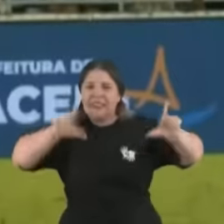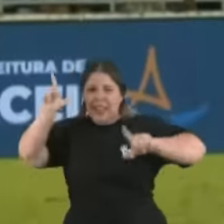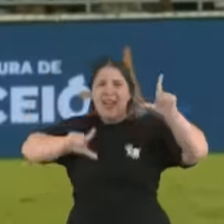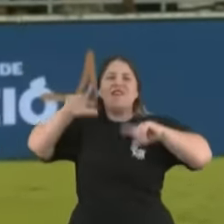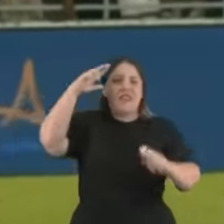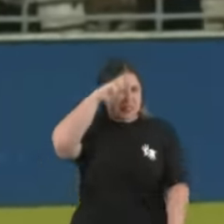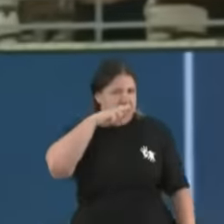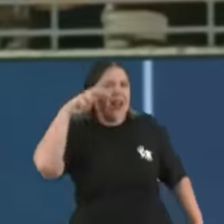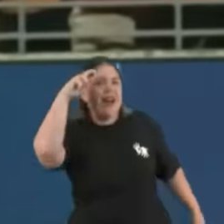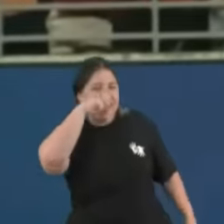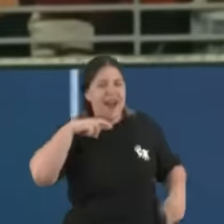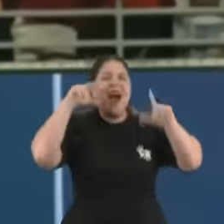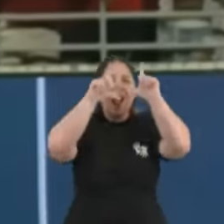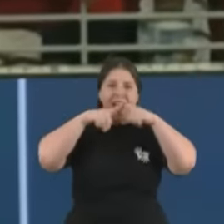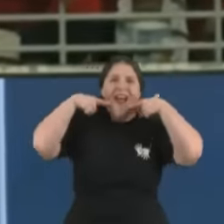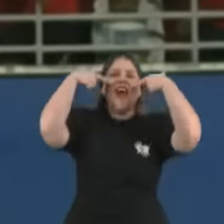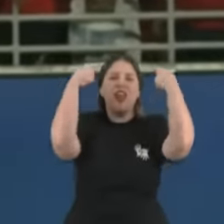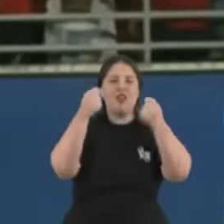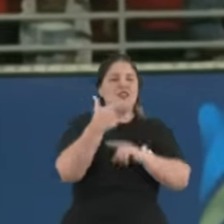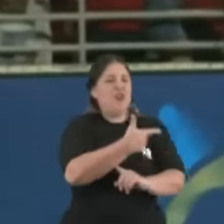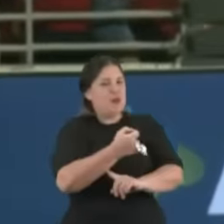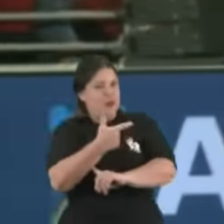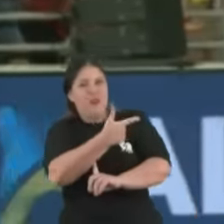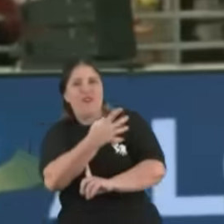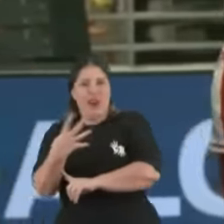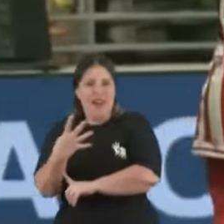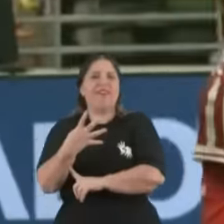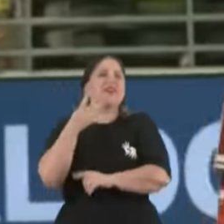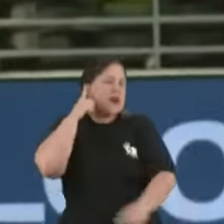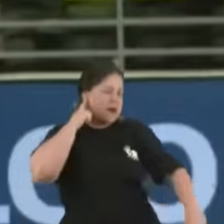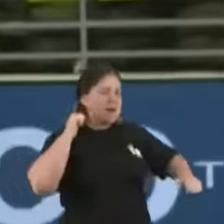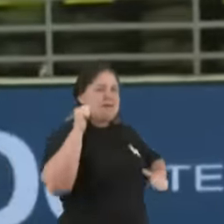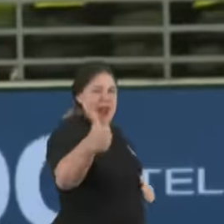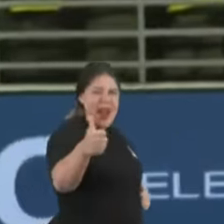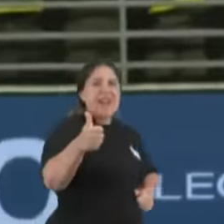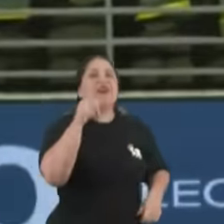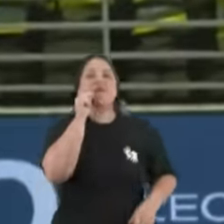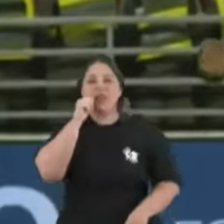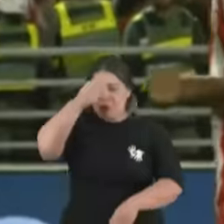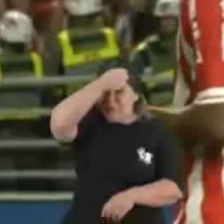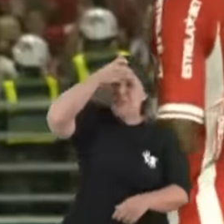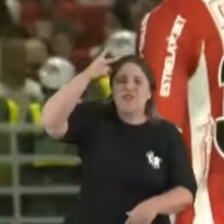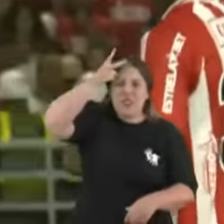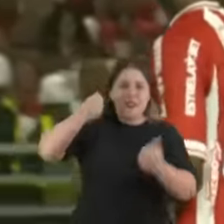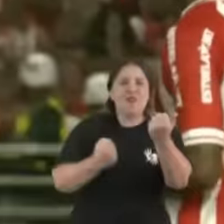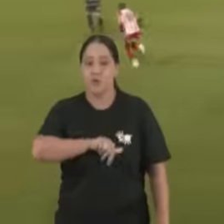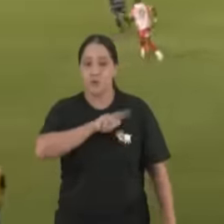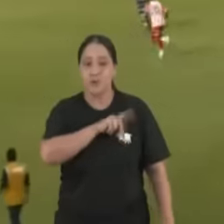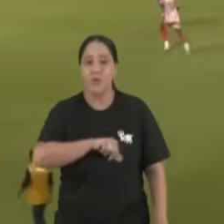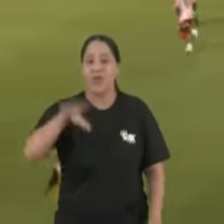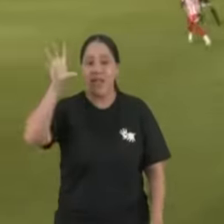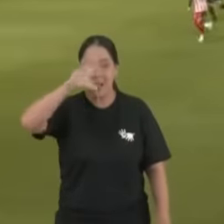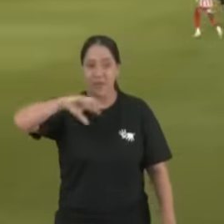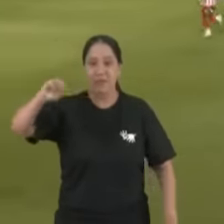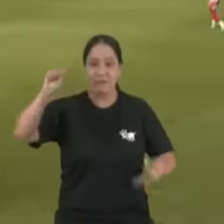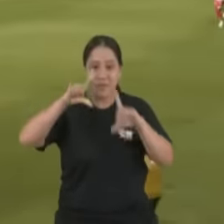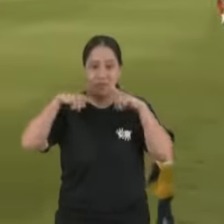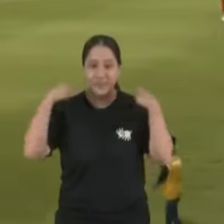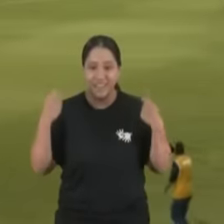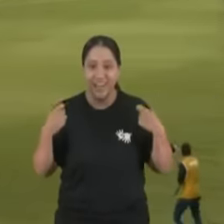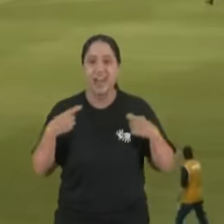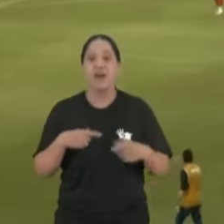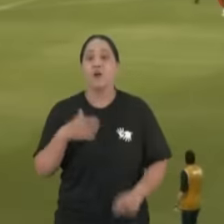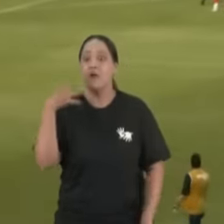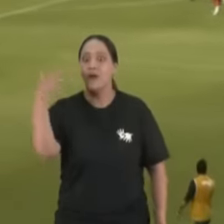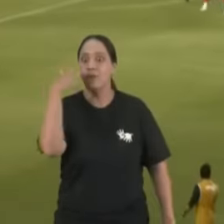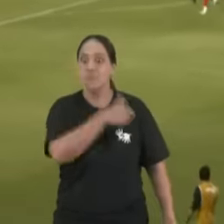Alagoano 2024 é massa. Um oferecimento. Prefeitura de Maceió. O Alagoano, olha o belo passe